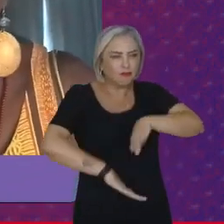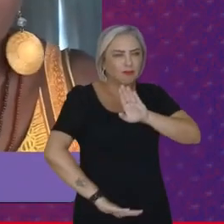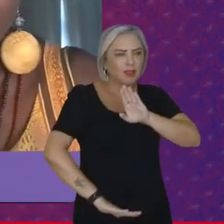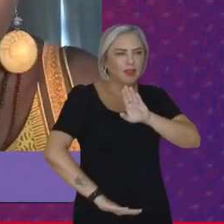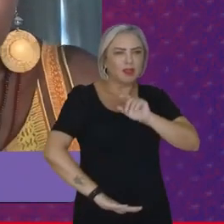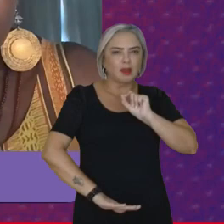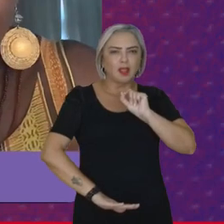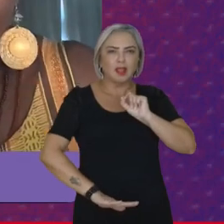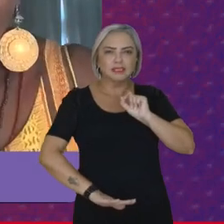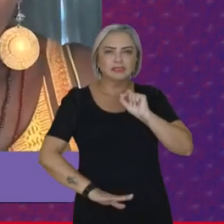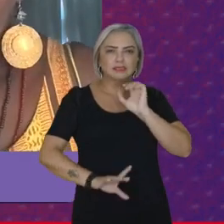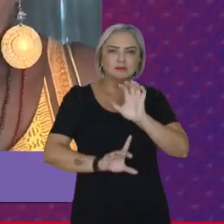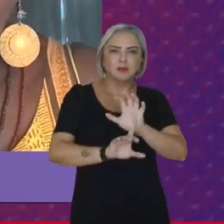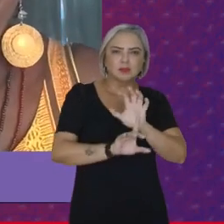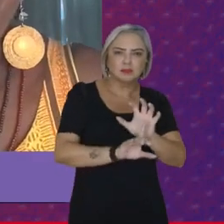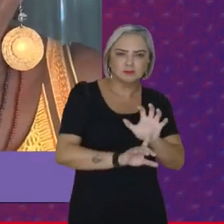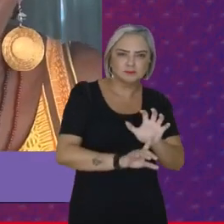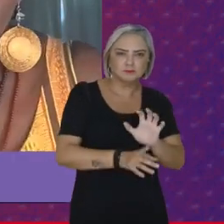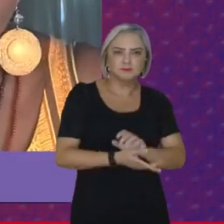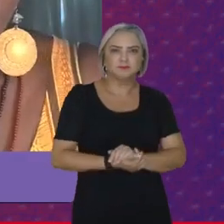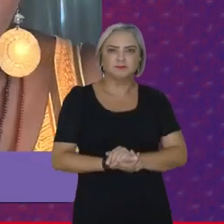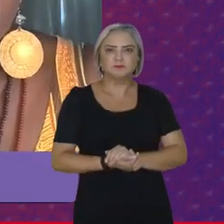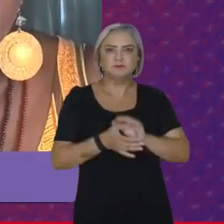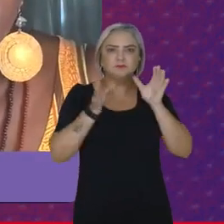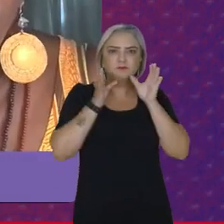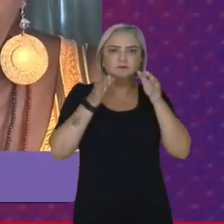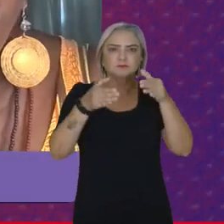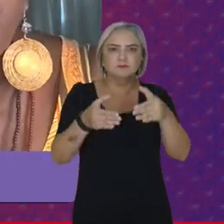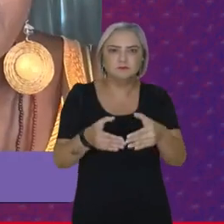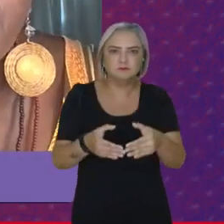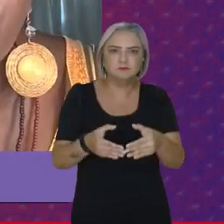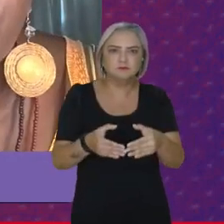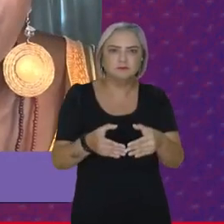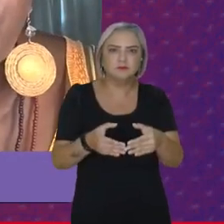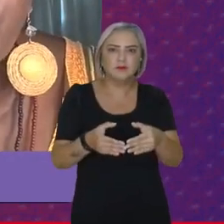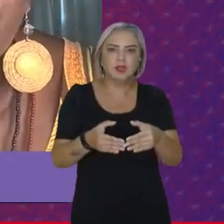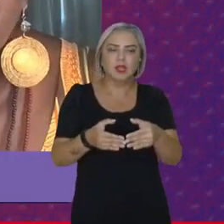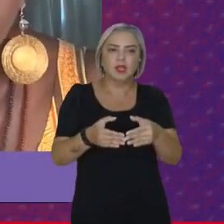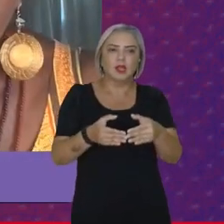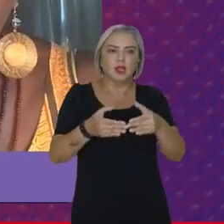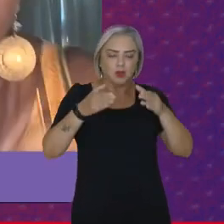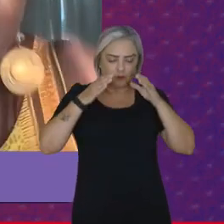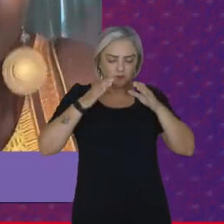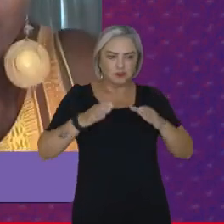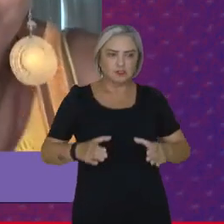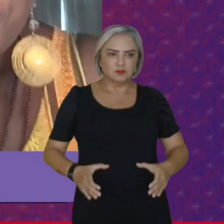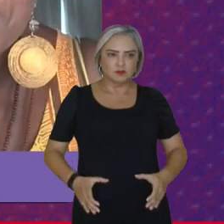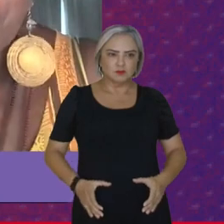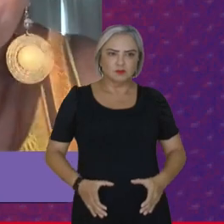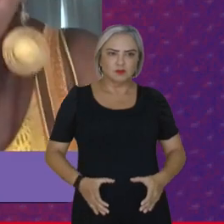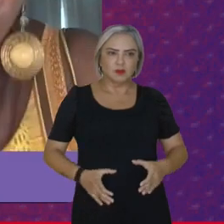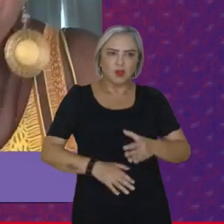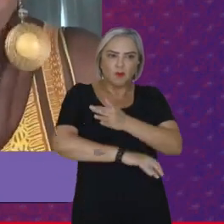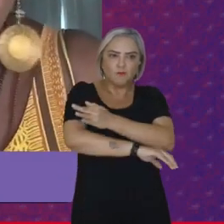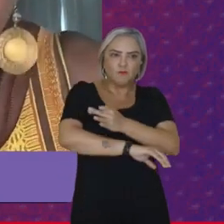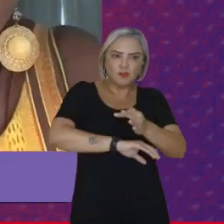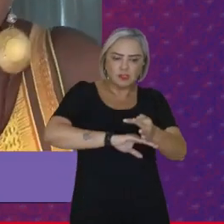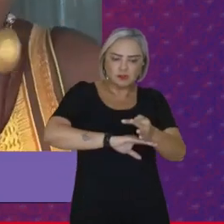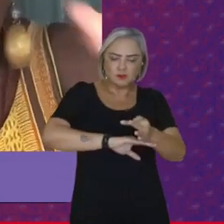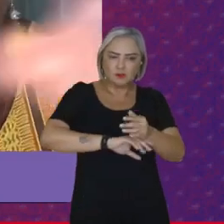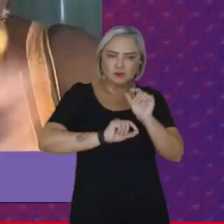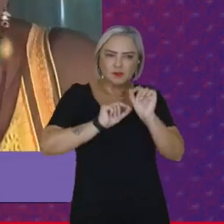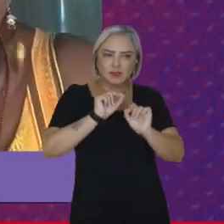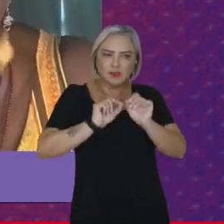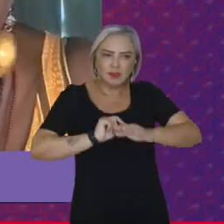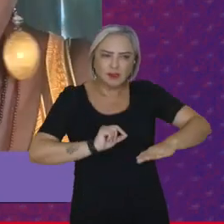essa abordagem focada no físico. E nem no físico